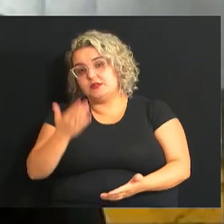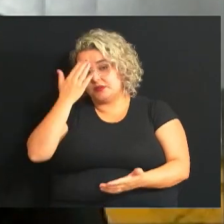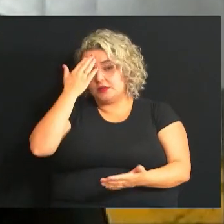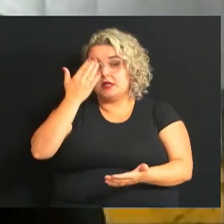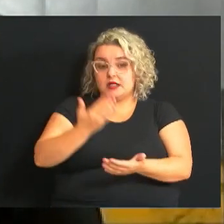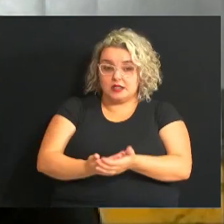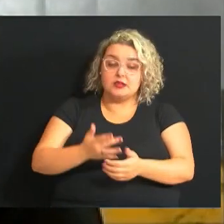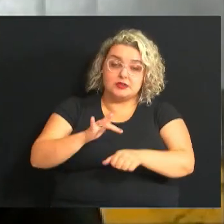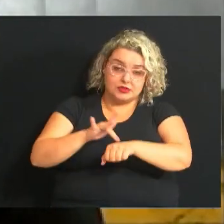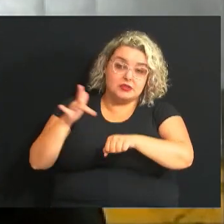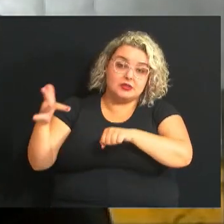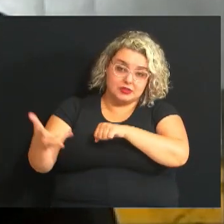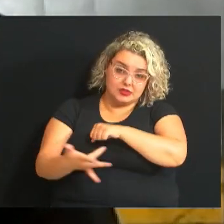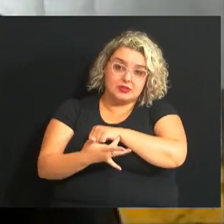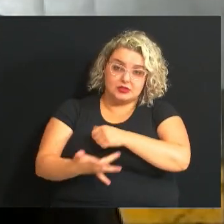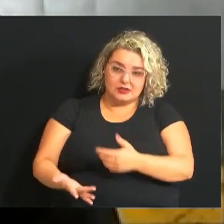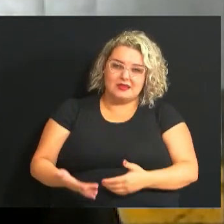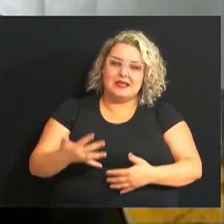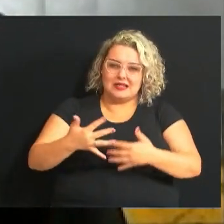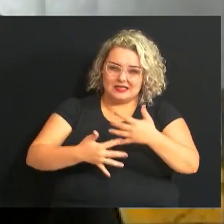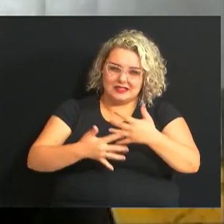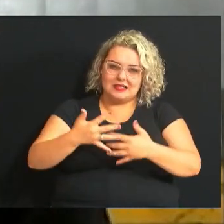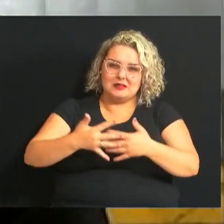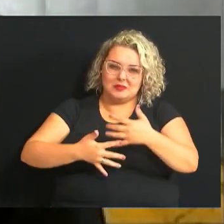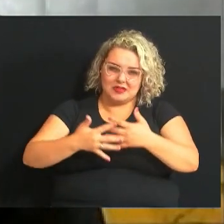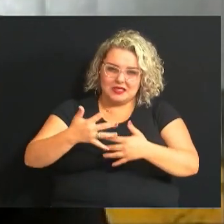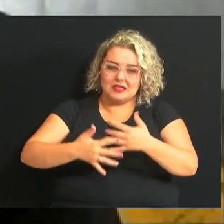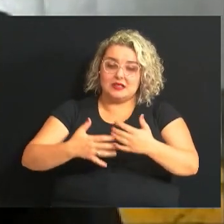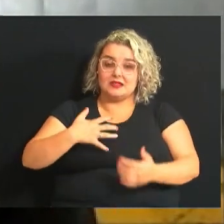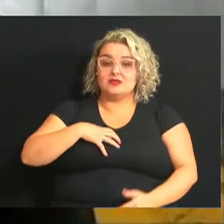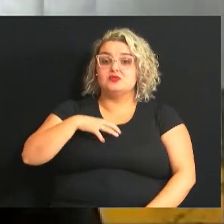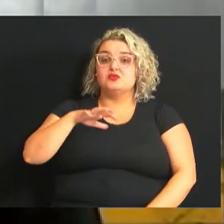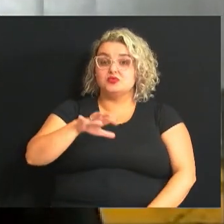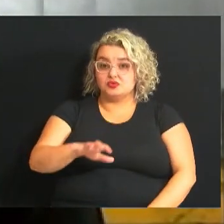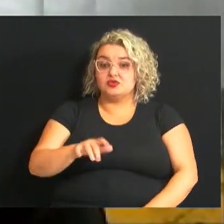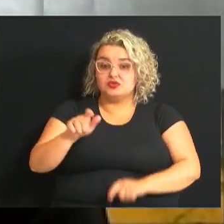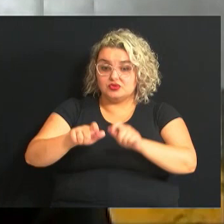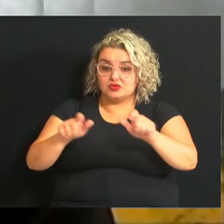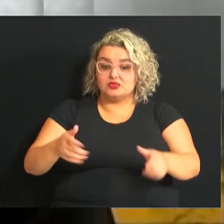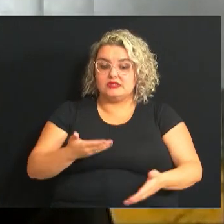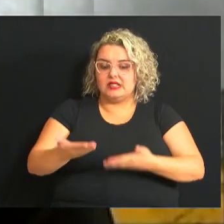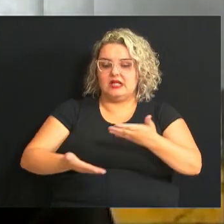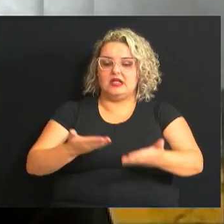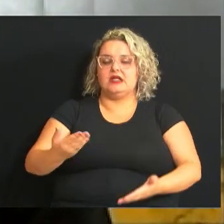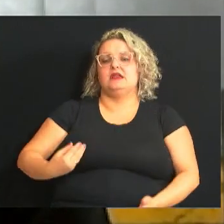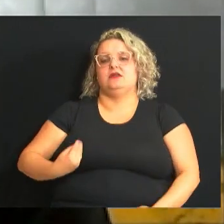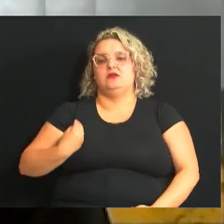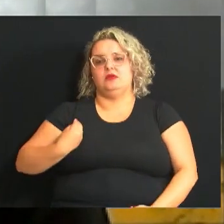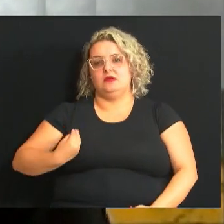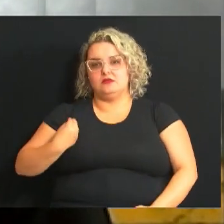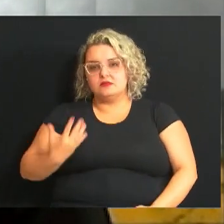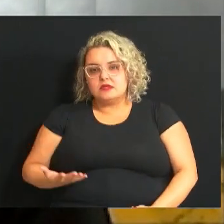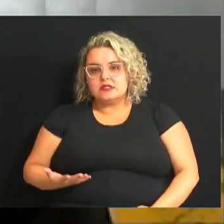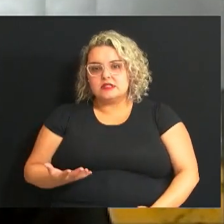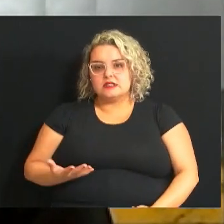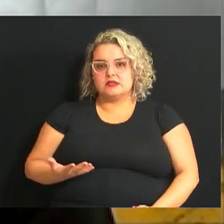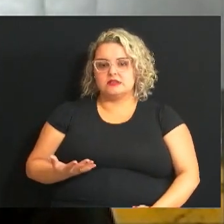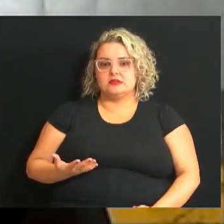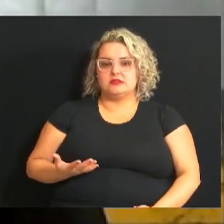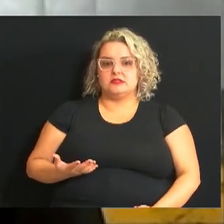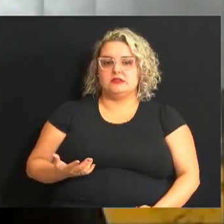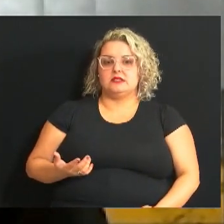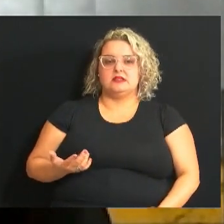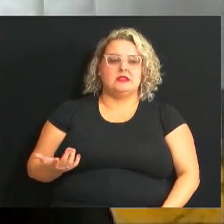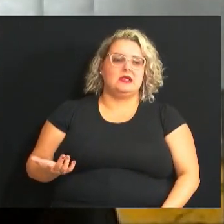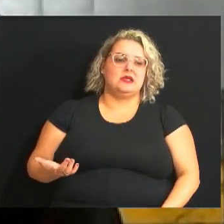social, ela atrapalha muito a maneira que as pessoas lidam com a vida, né? Esse negócio de você contar seguidor, esse